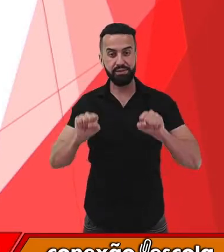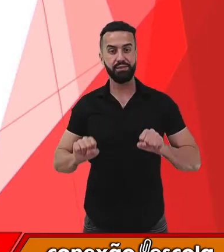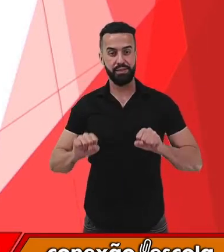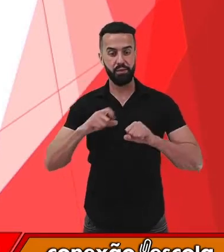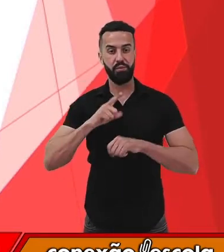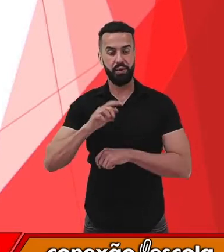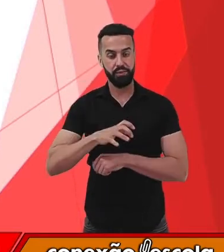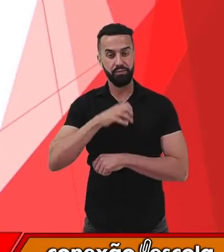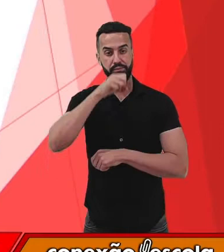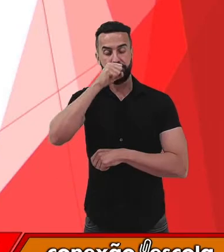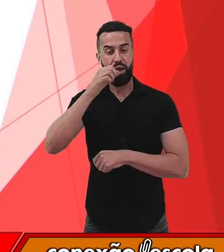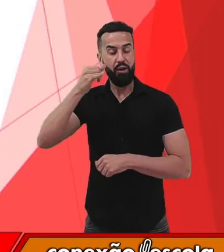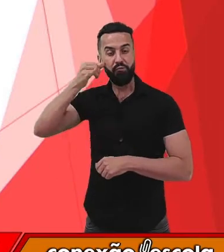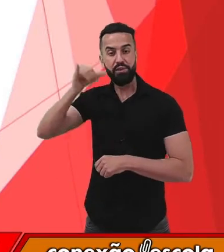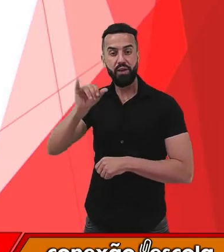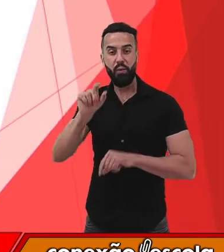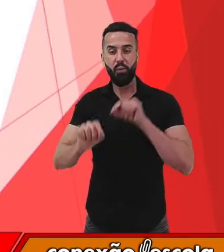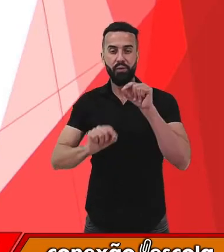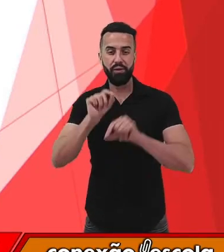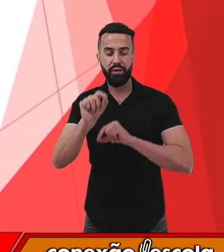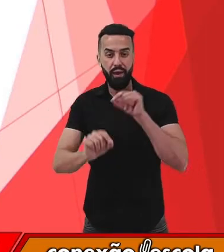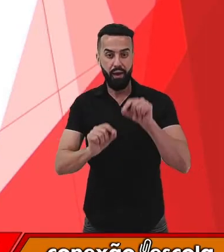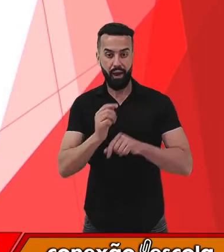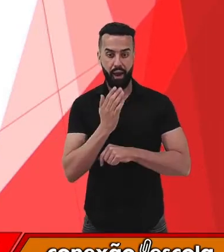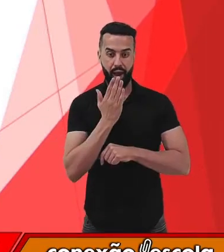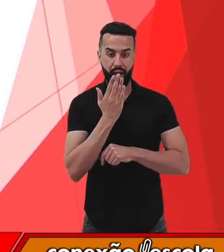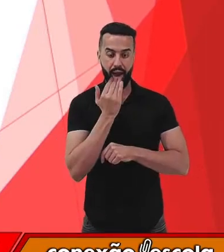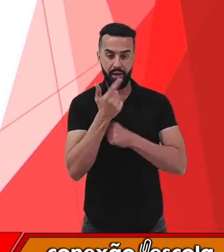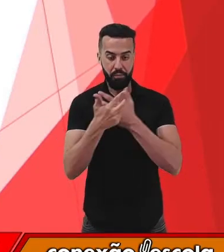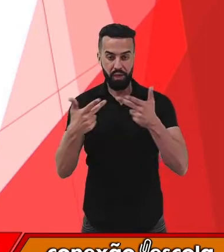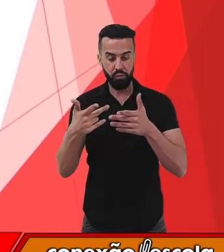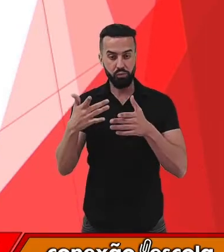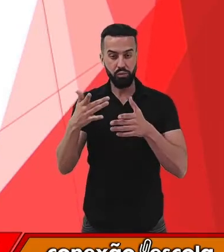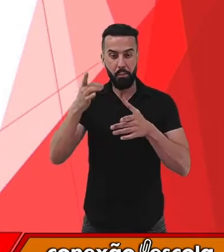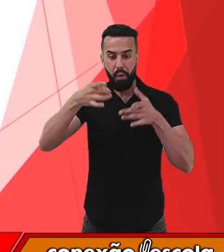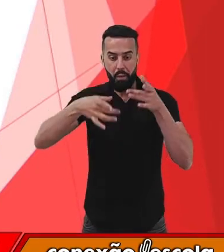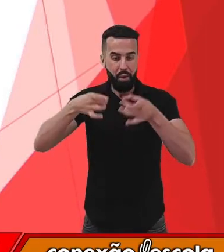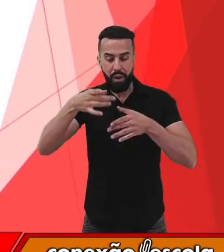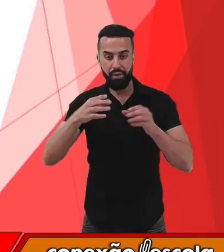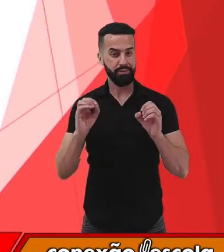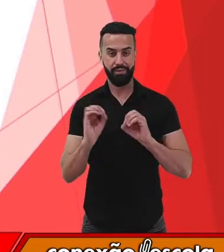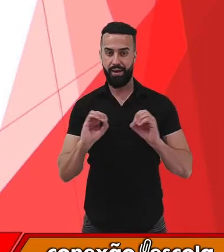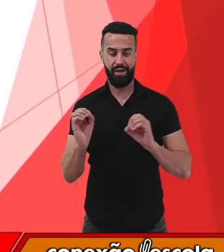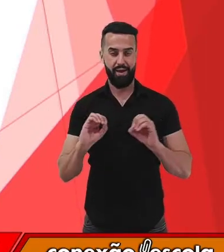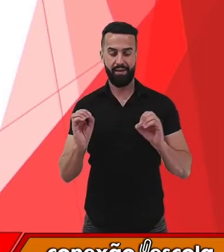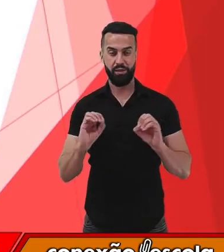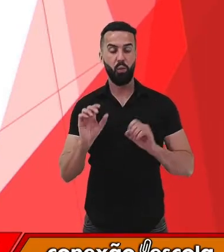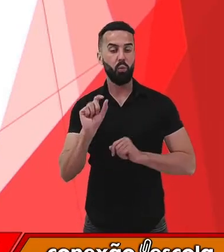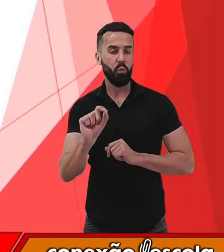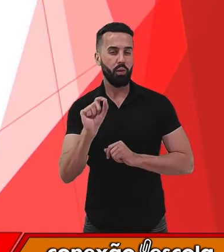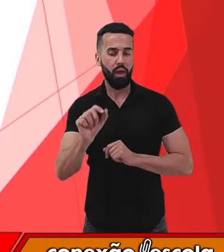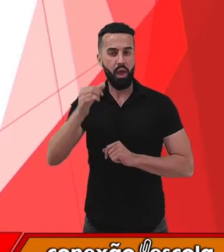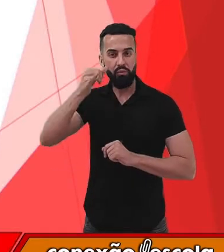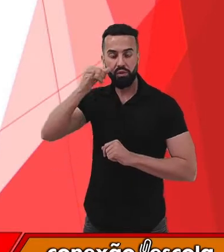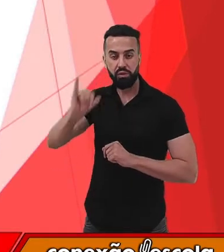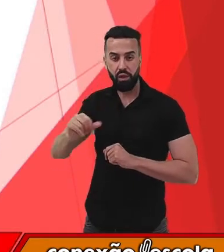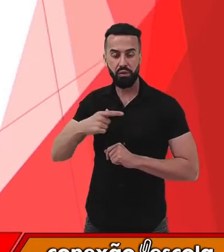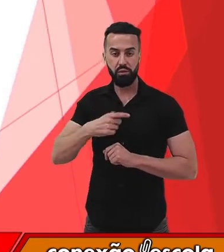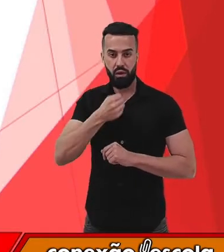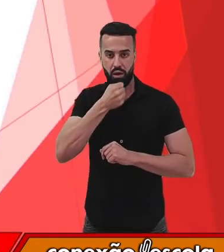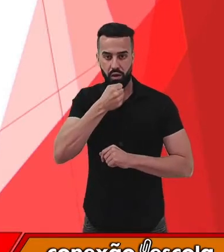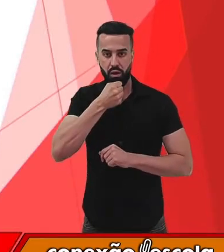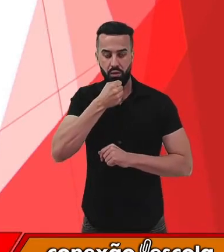respiratório, evitando a passagem de alimentos durante a inspiração. Ou seja, vai evitar o